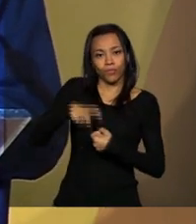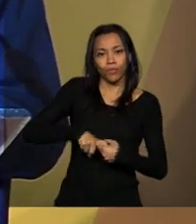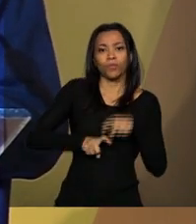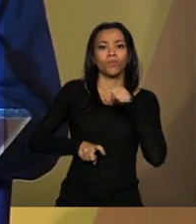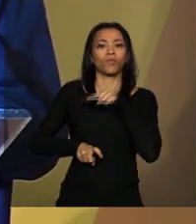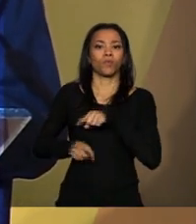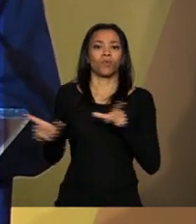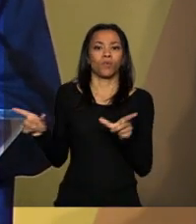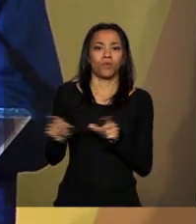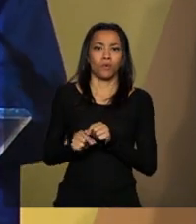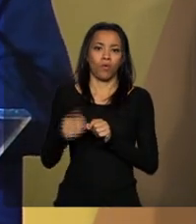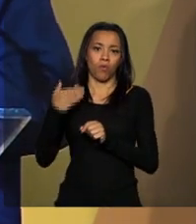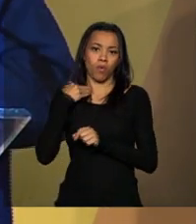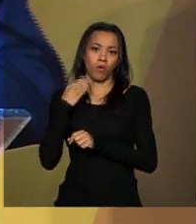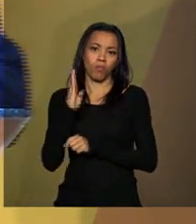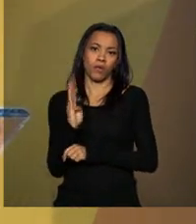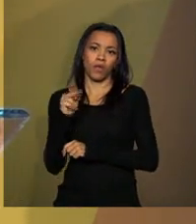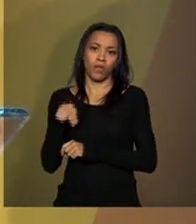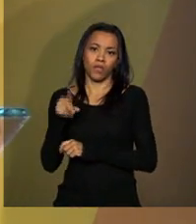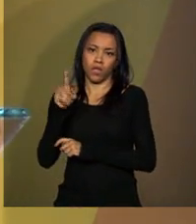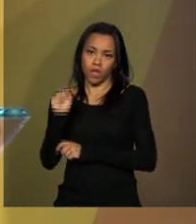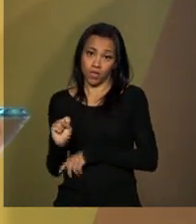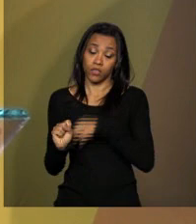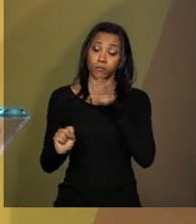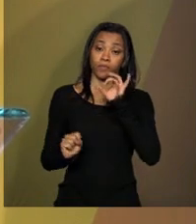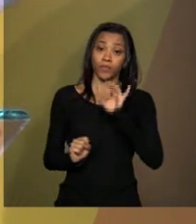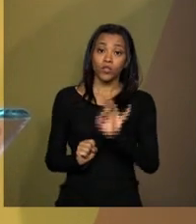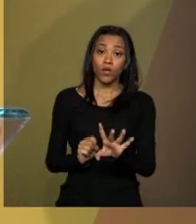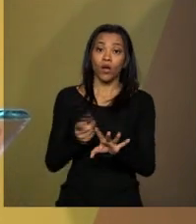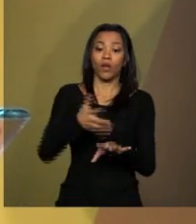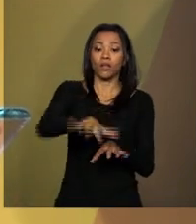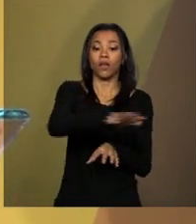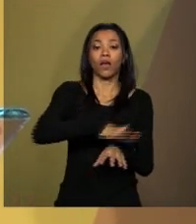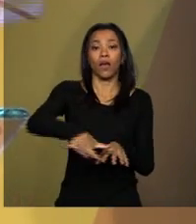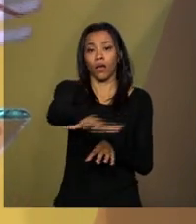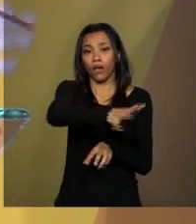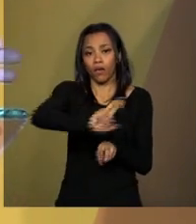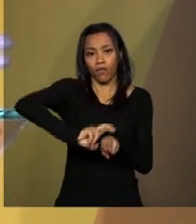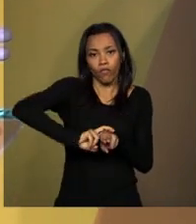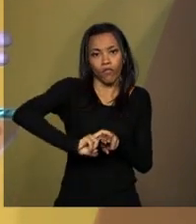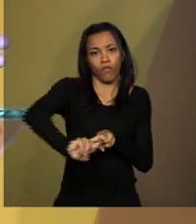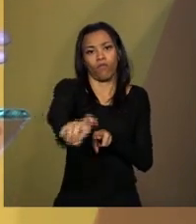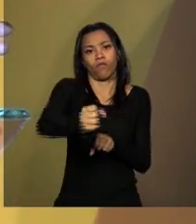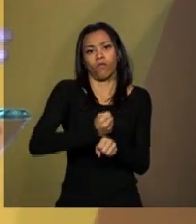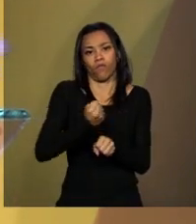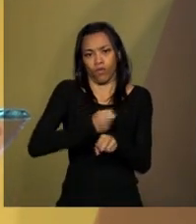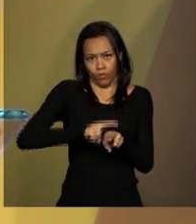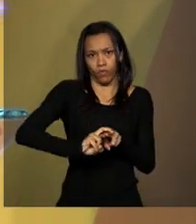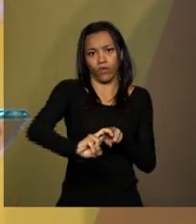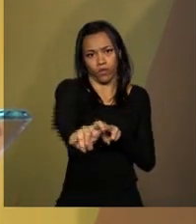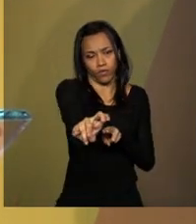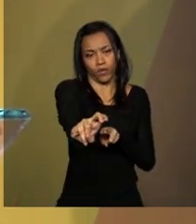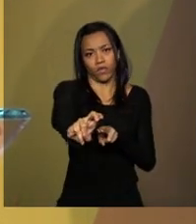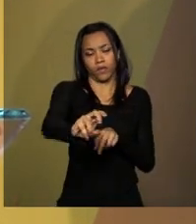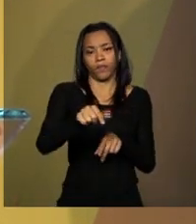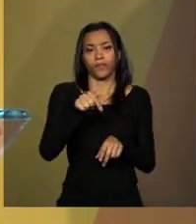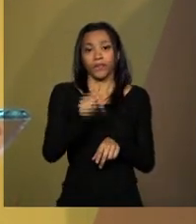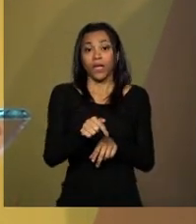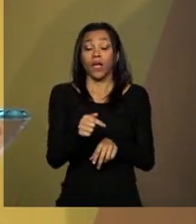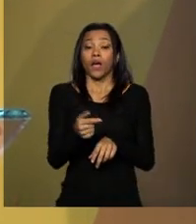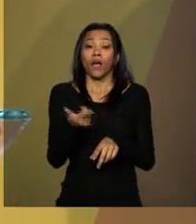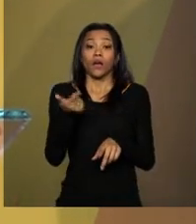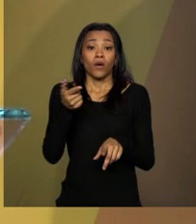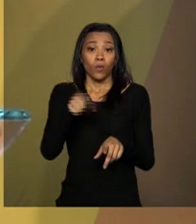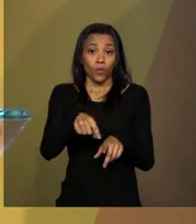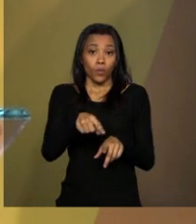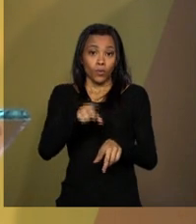bendet só no caso dos ferrovias Considerando o o vencimento de longo